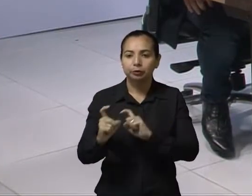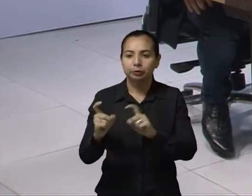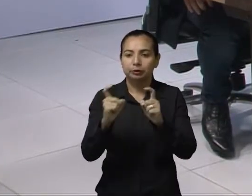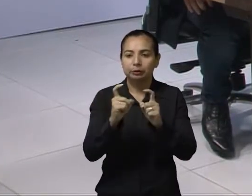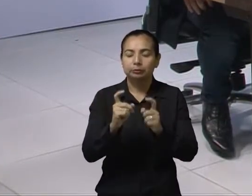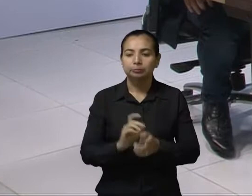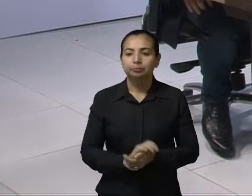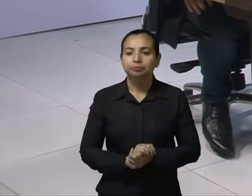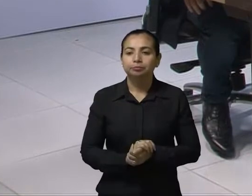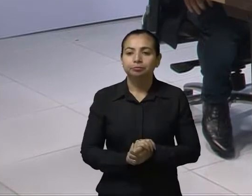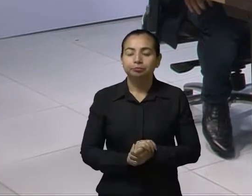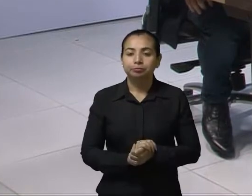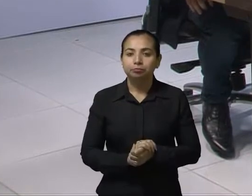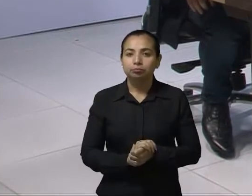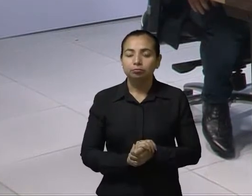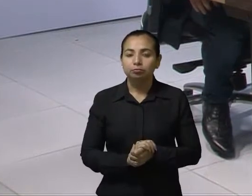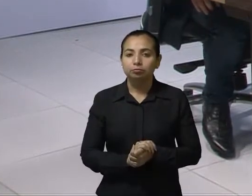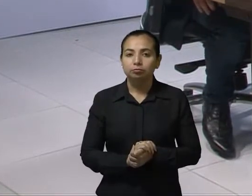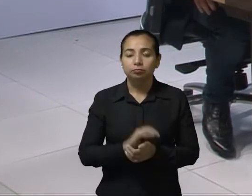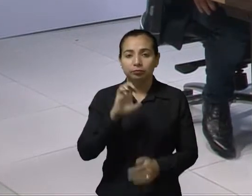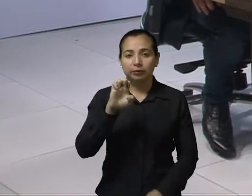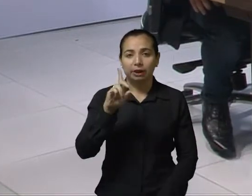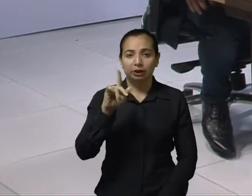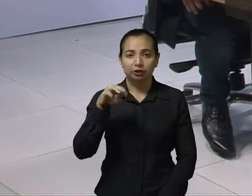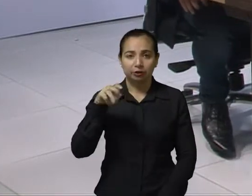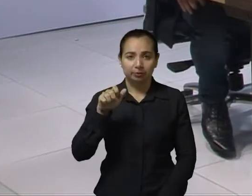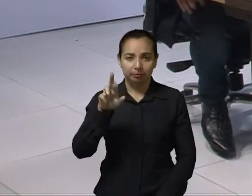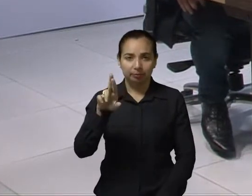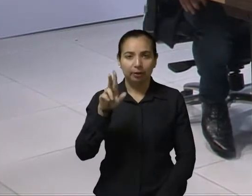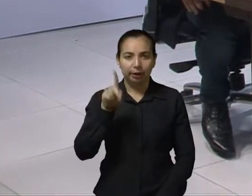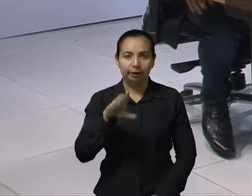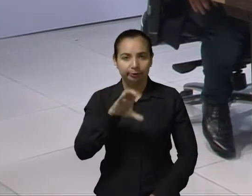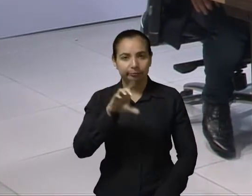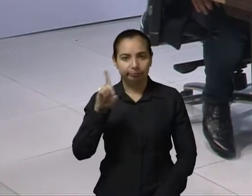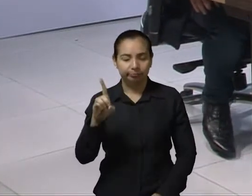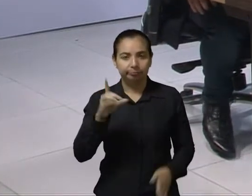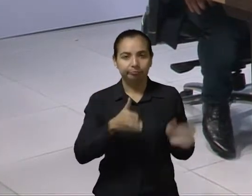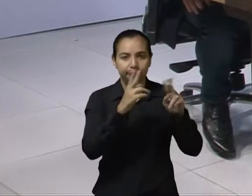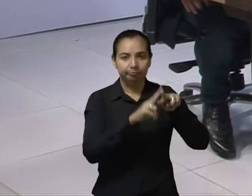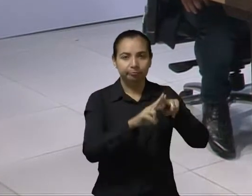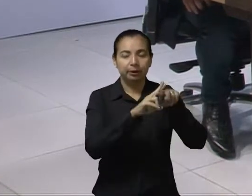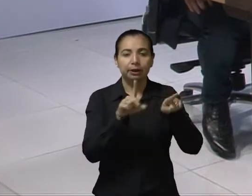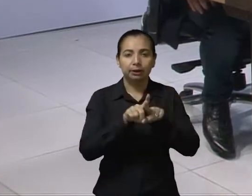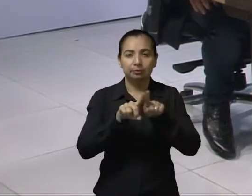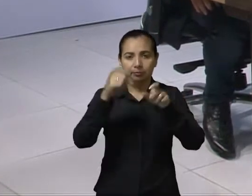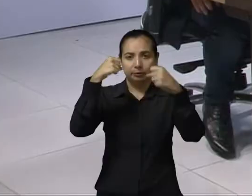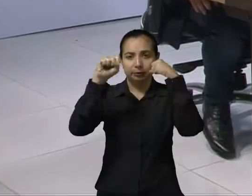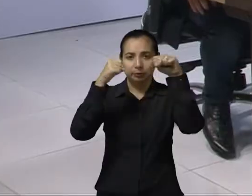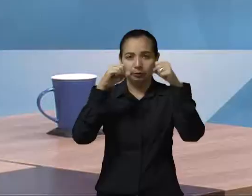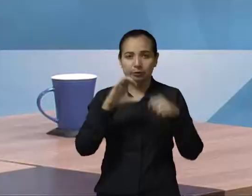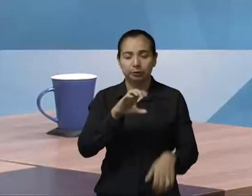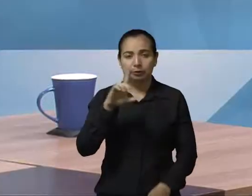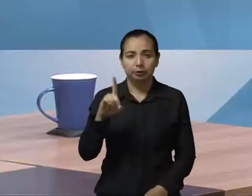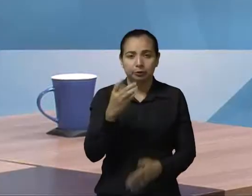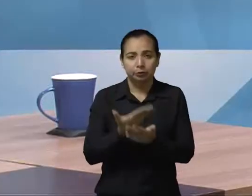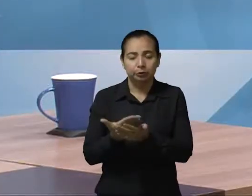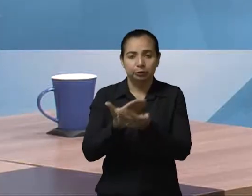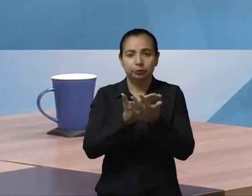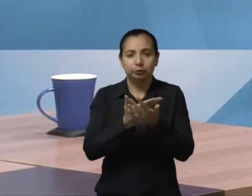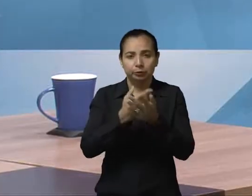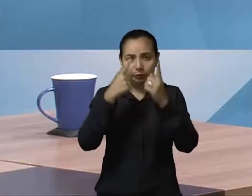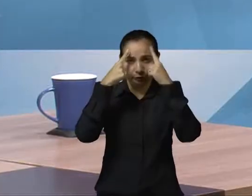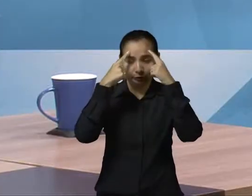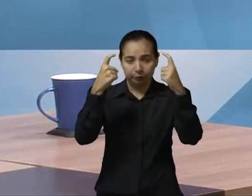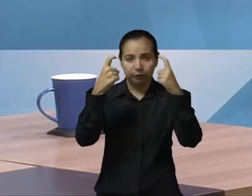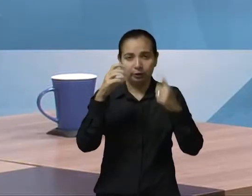escritor, autor Edmar de Oliveira Santos, e o sociólogo, coordenador do Centro de Estudos da Violência, o